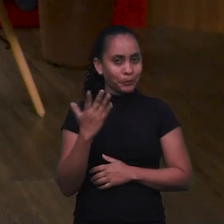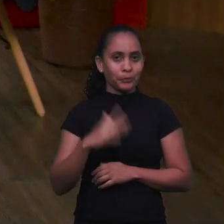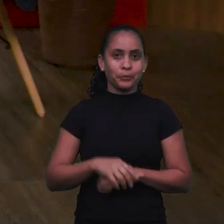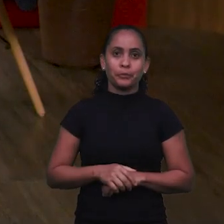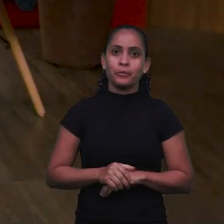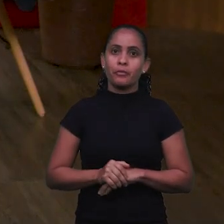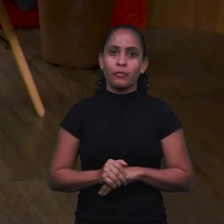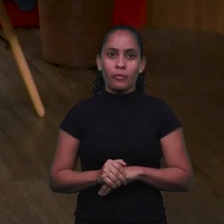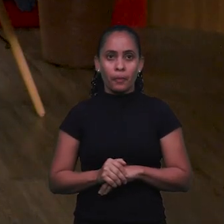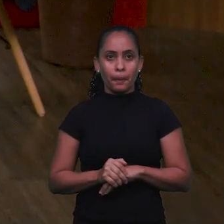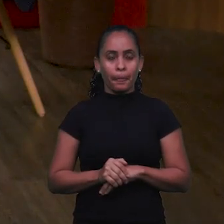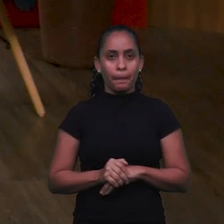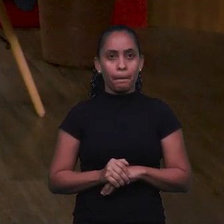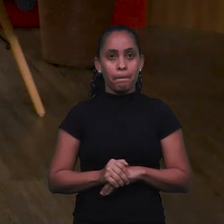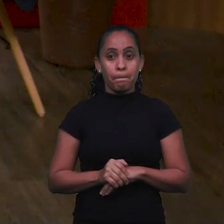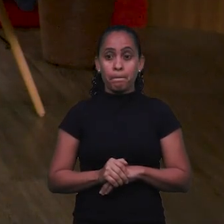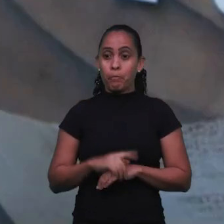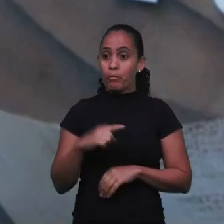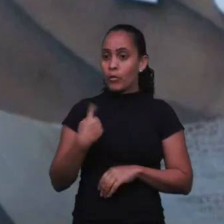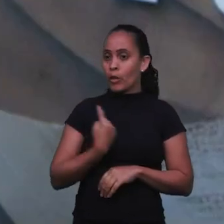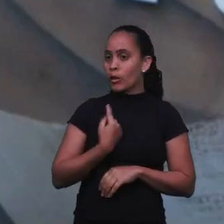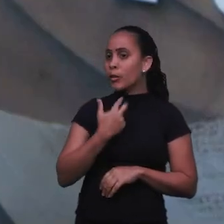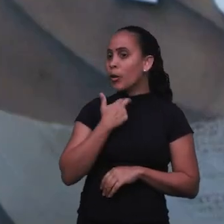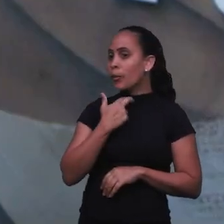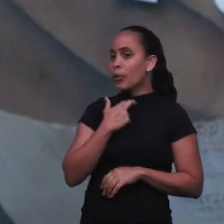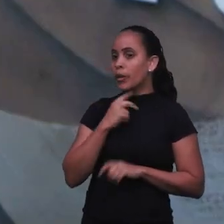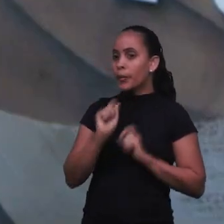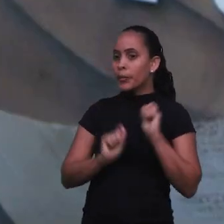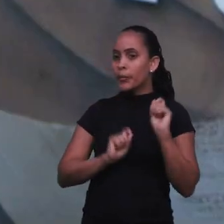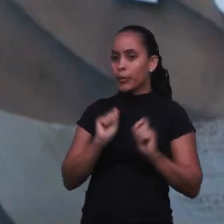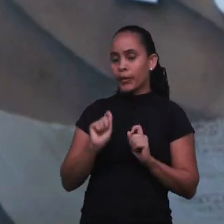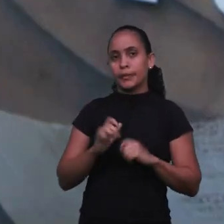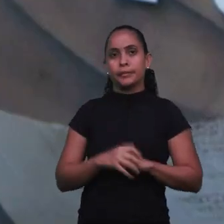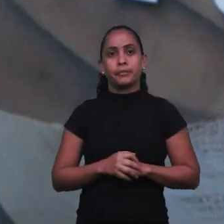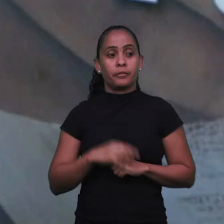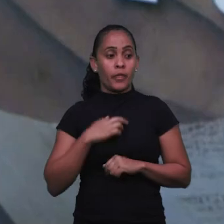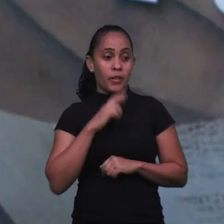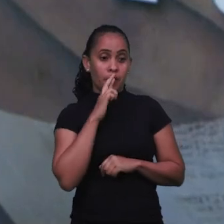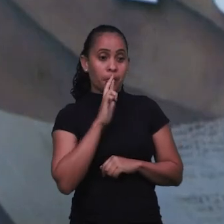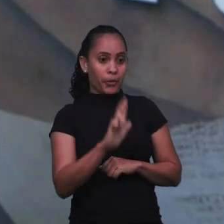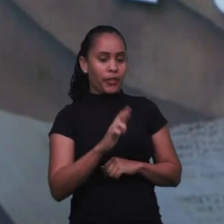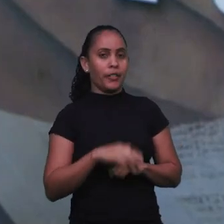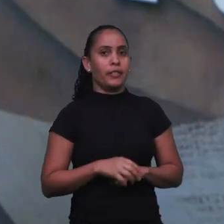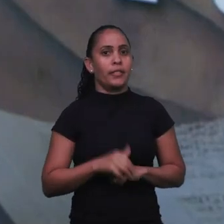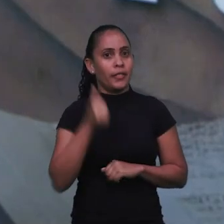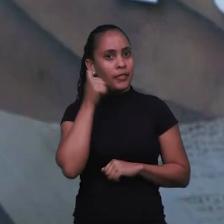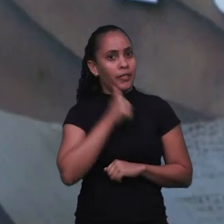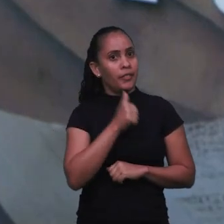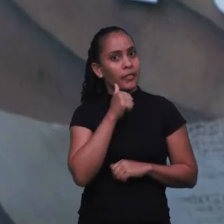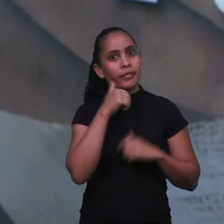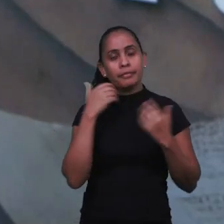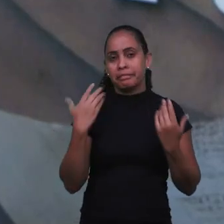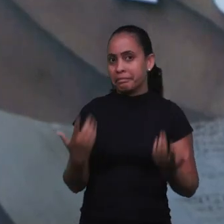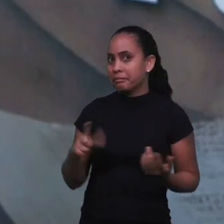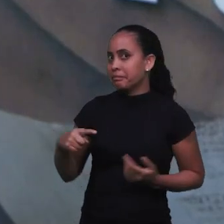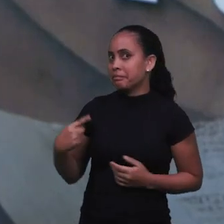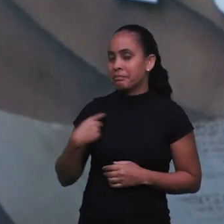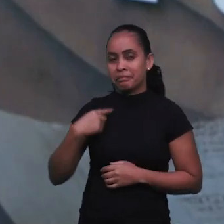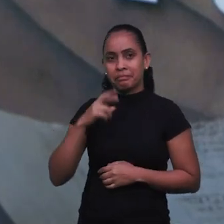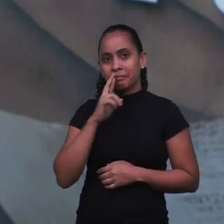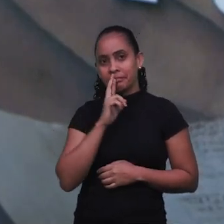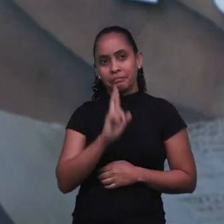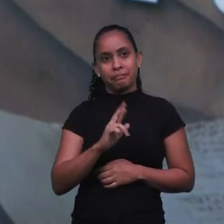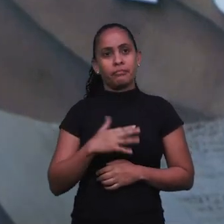vejam nós não podemos colocar, respondendo à irmã, nós não podemos